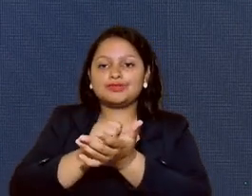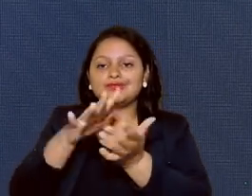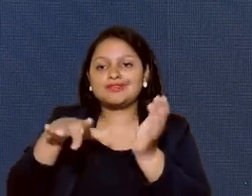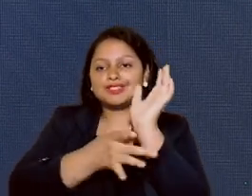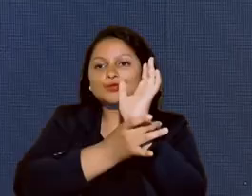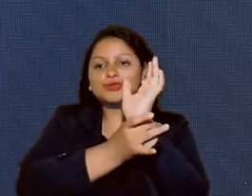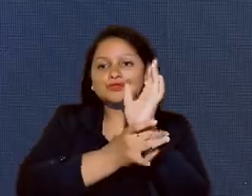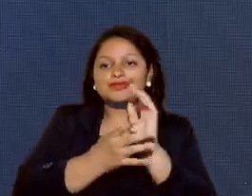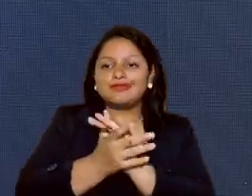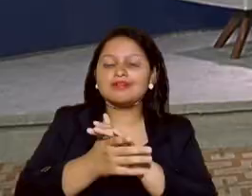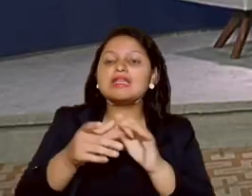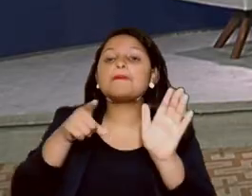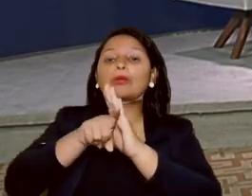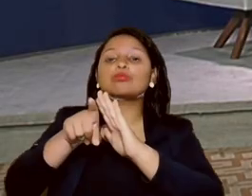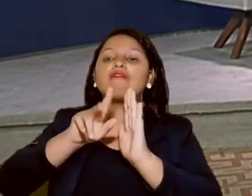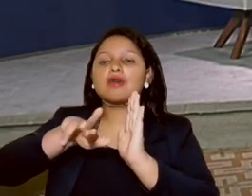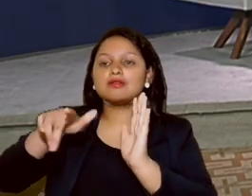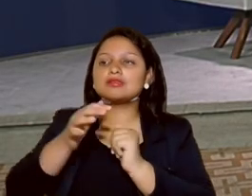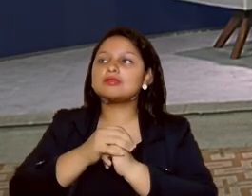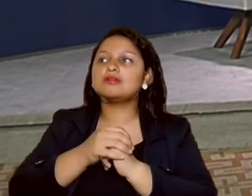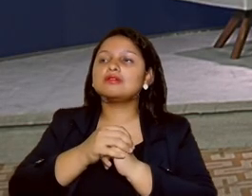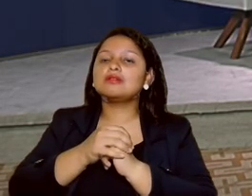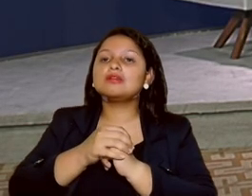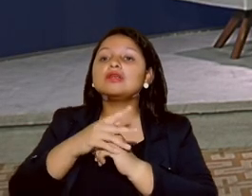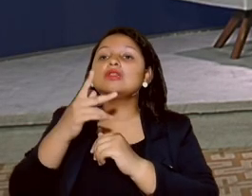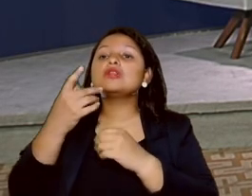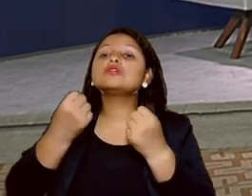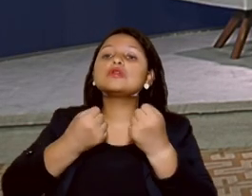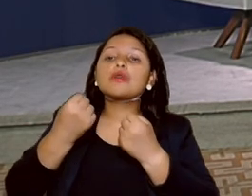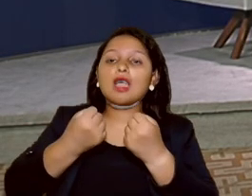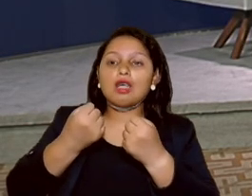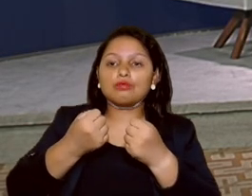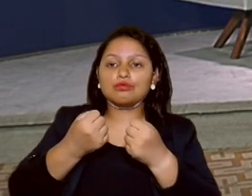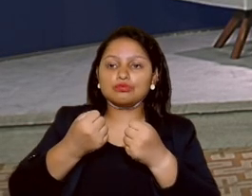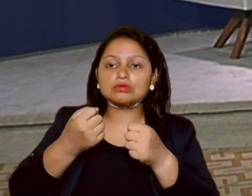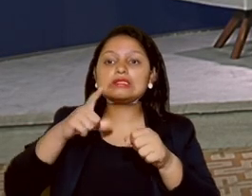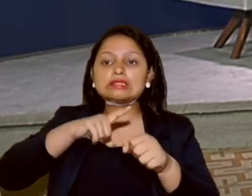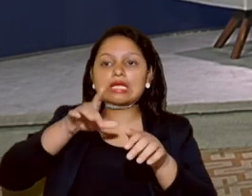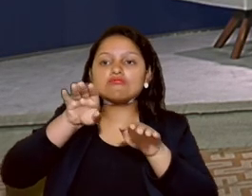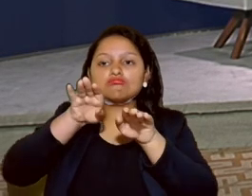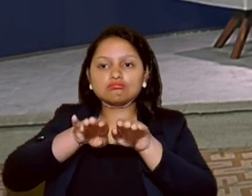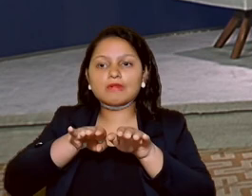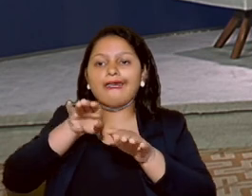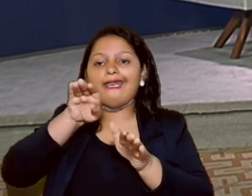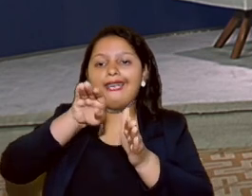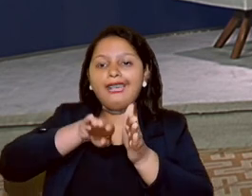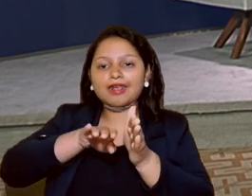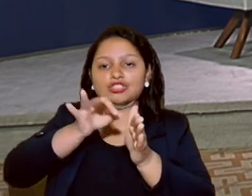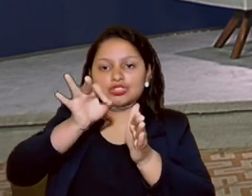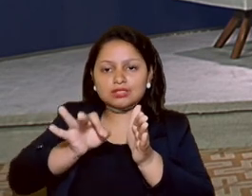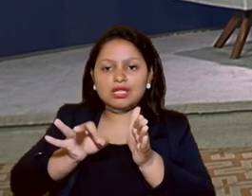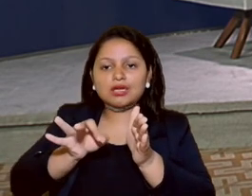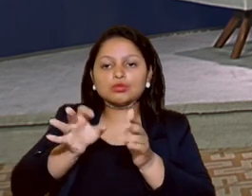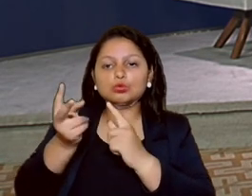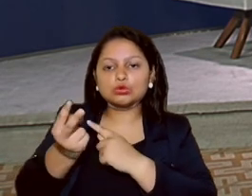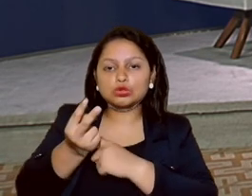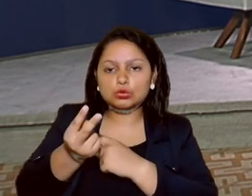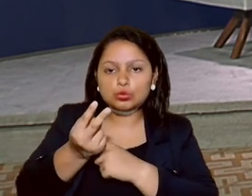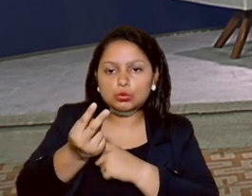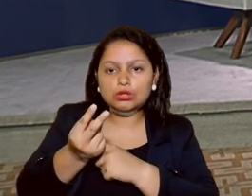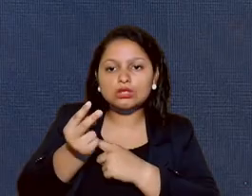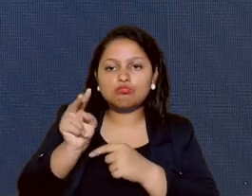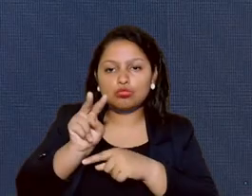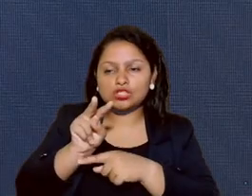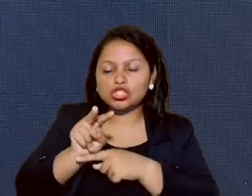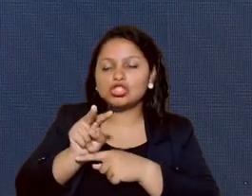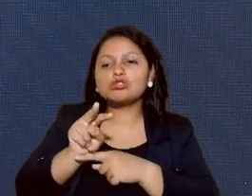garagem se dorme na rua e a seguradora utiliza aquilo pelo para fazer seus modelos preditícios e conseguir calcular o valor